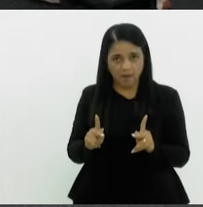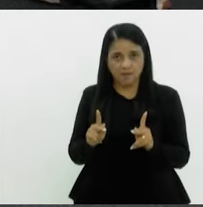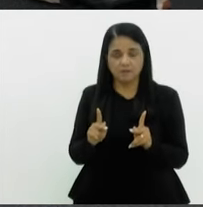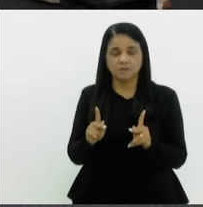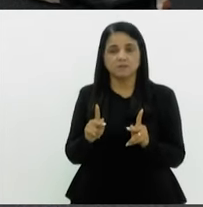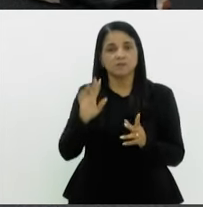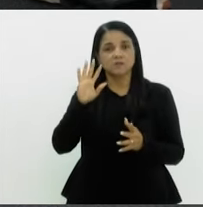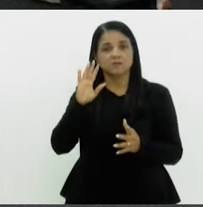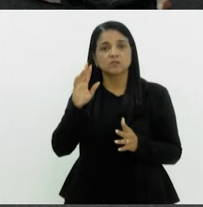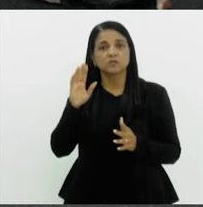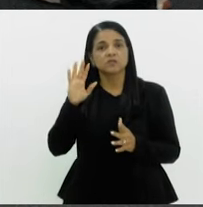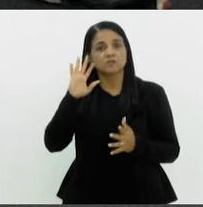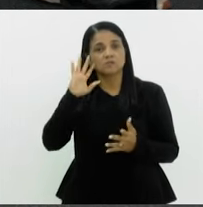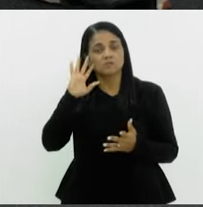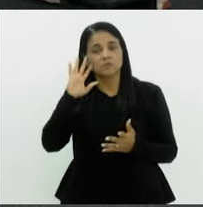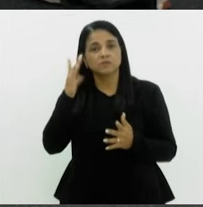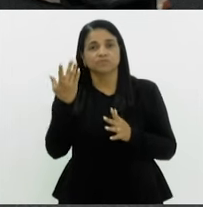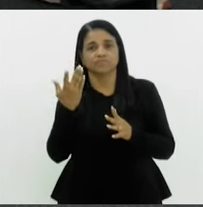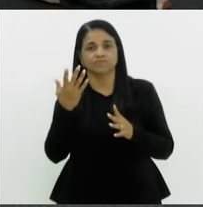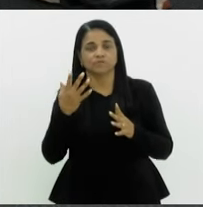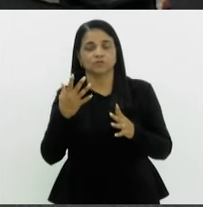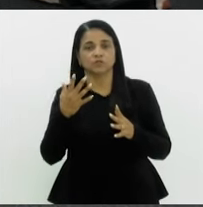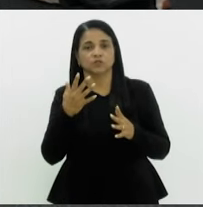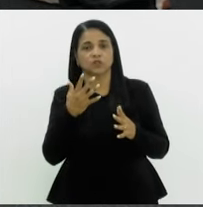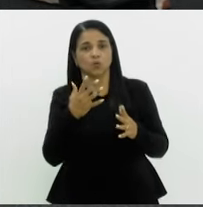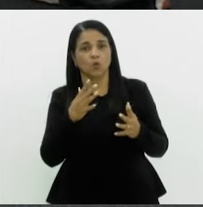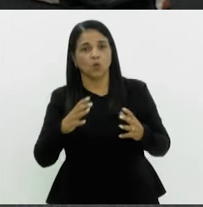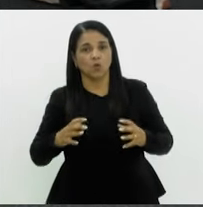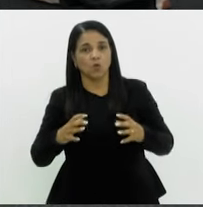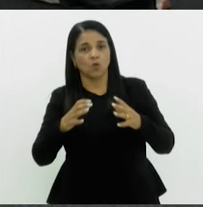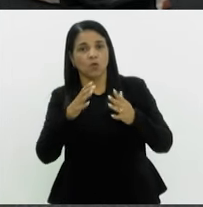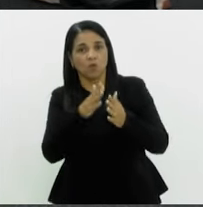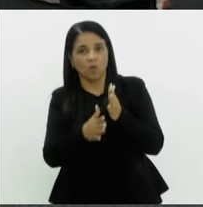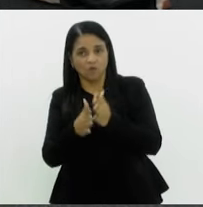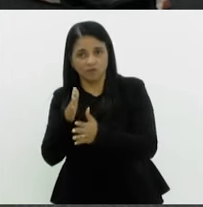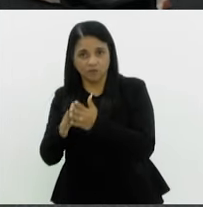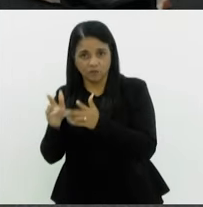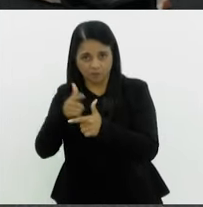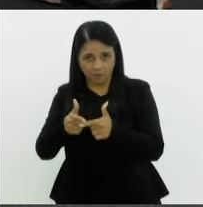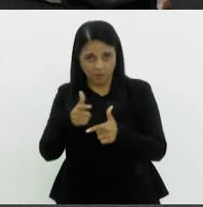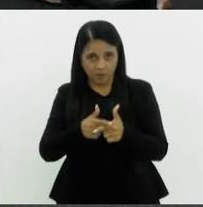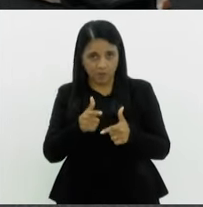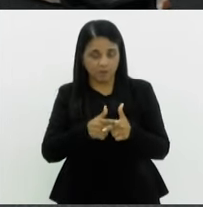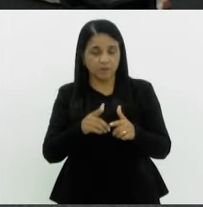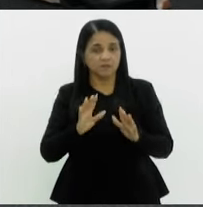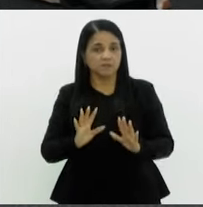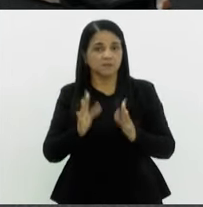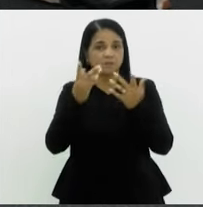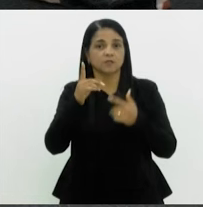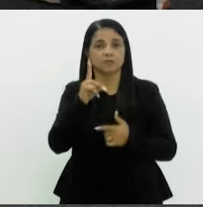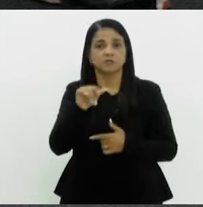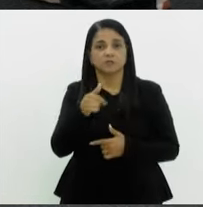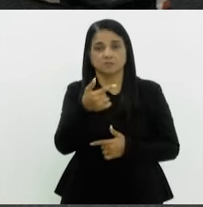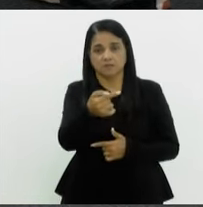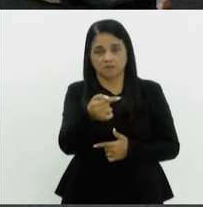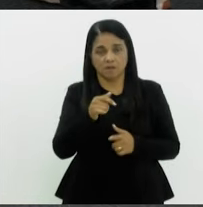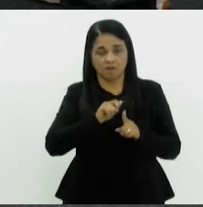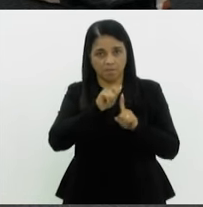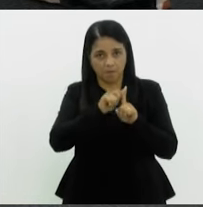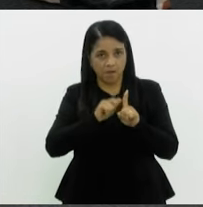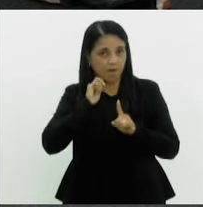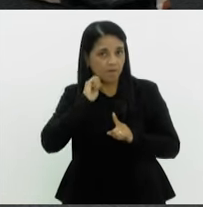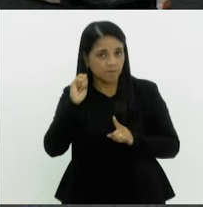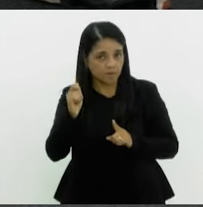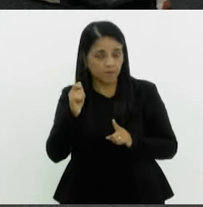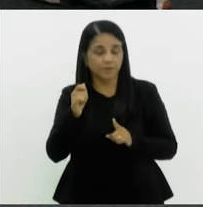de resolução de conflitos, a ser celebrada anualmente no dia 17 de abril. Como bem colocou aqui